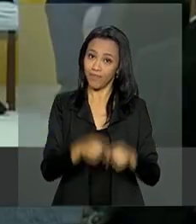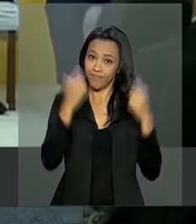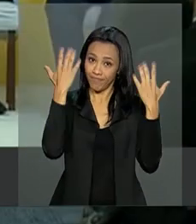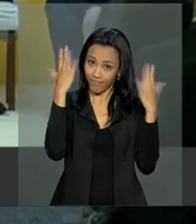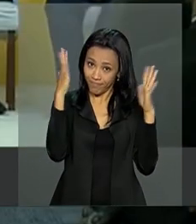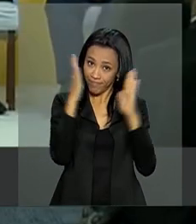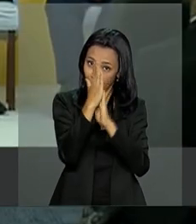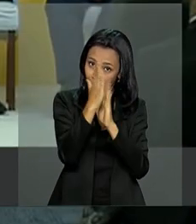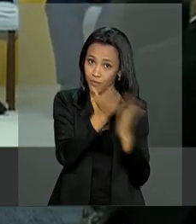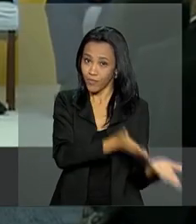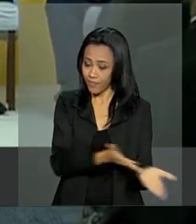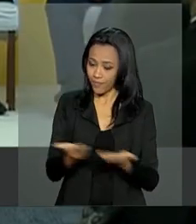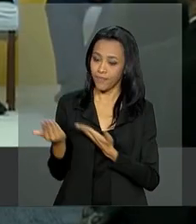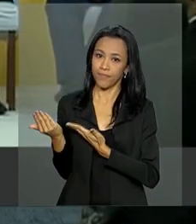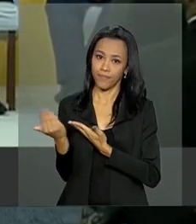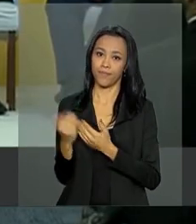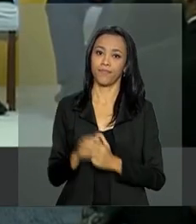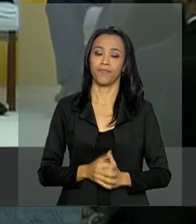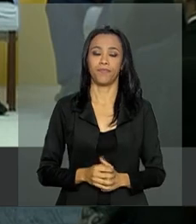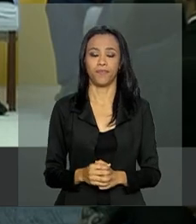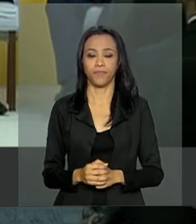aplauso para o Bonifácio Andrada.